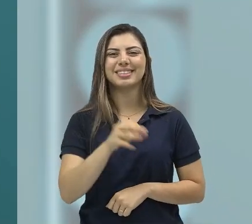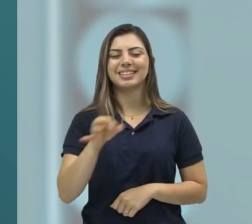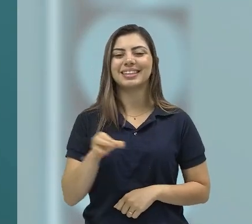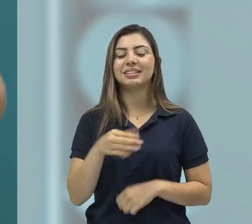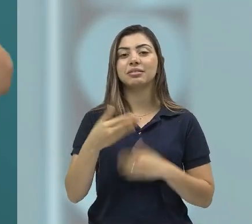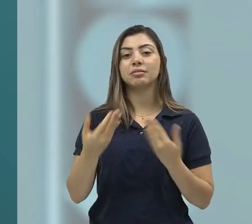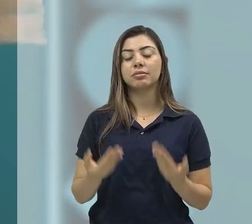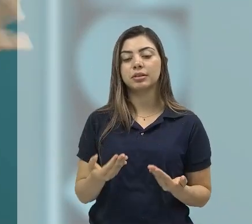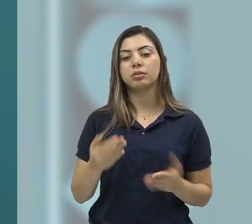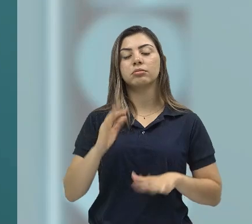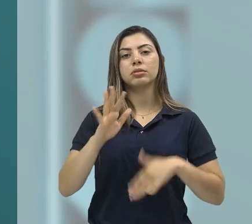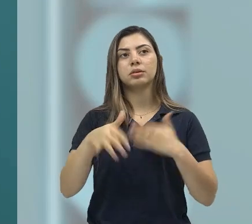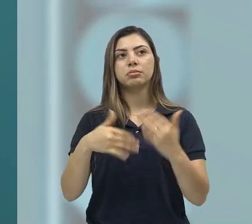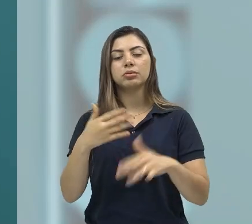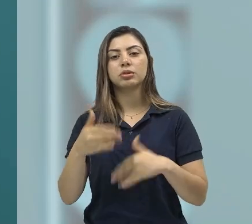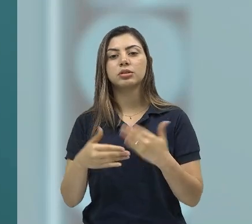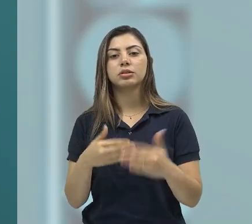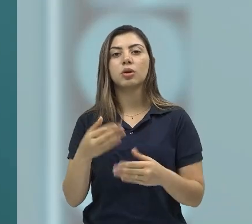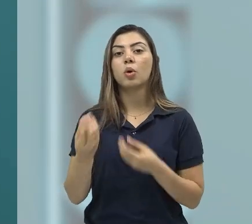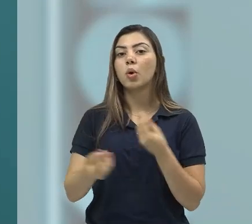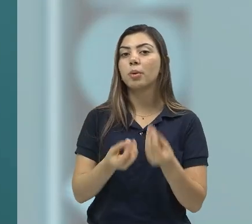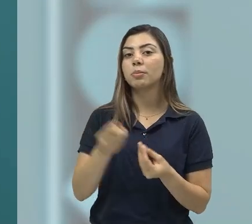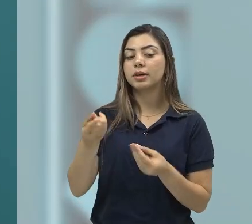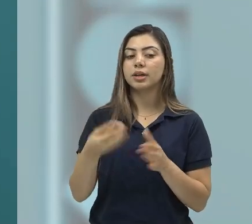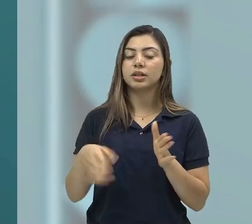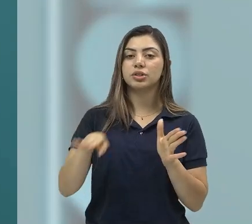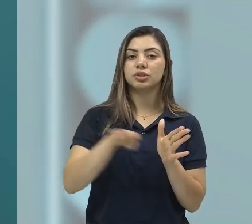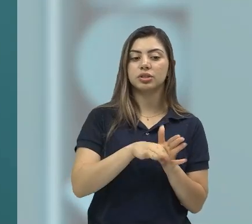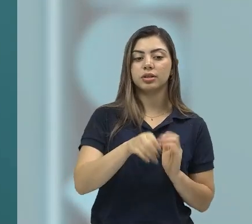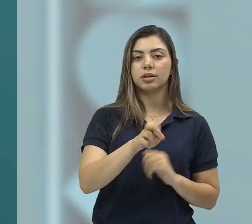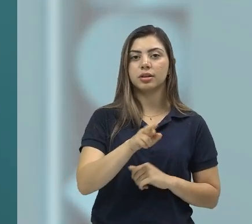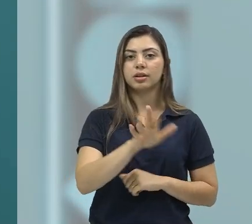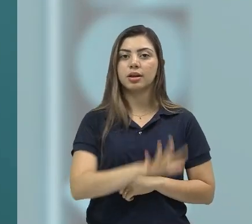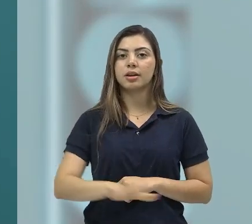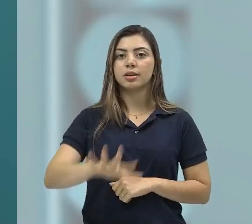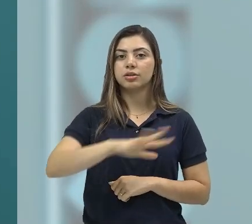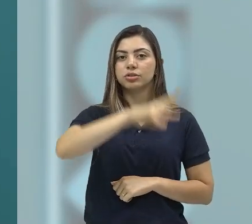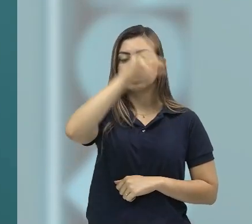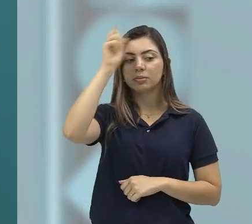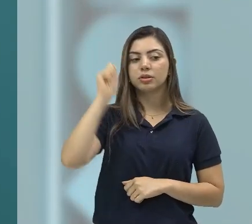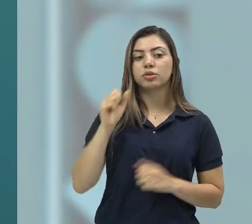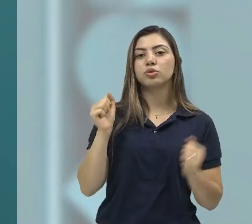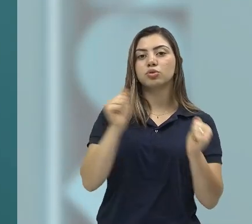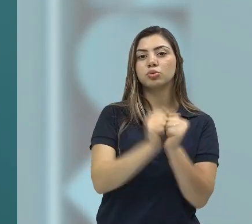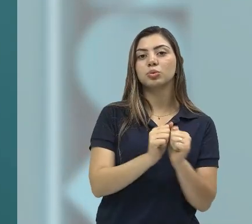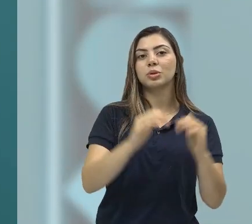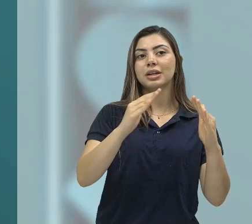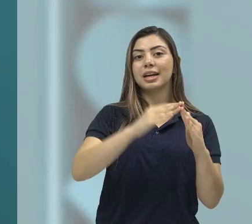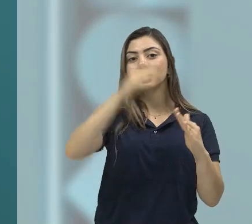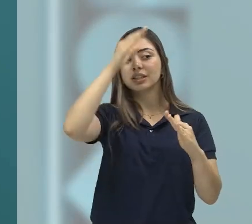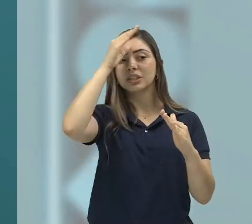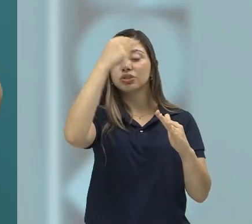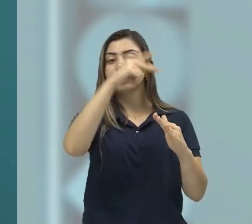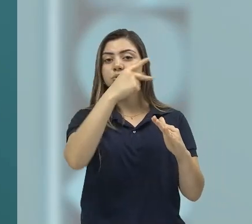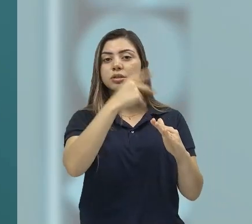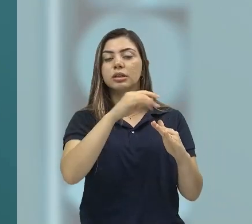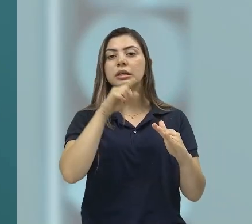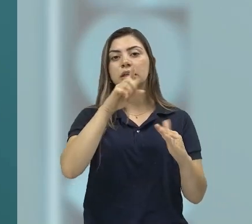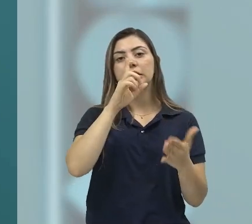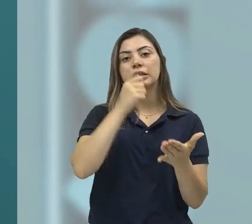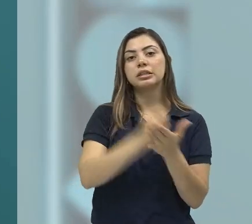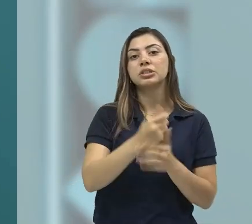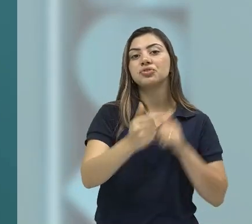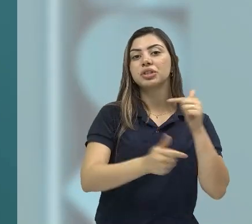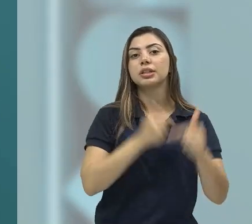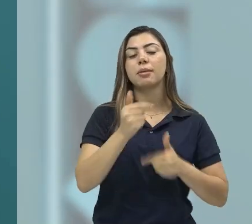ele chega aqui na região amazônica, mora com seu tio e ele decide ser seringueiro. E aí, nesse momento